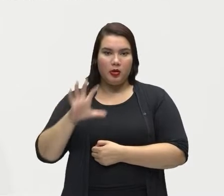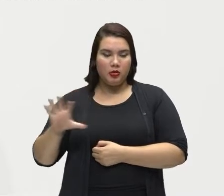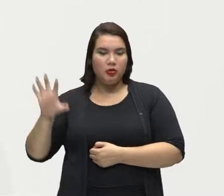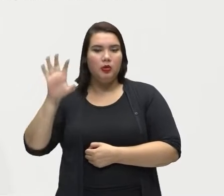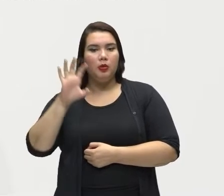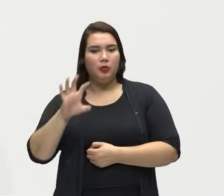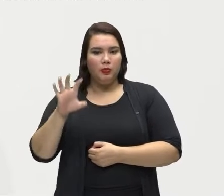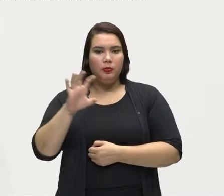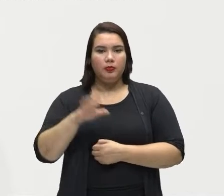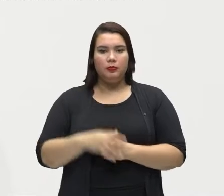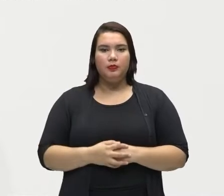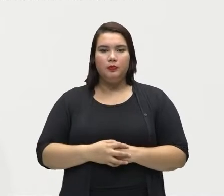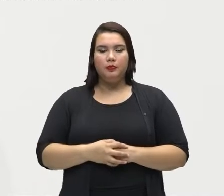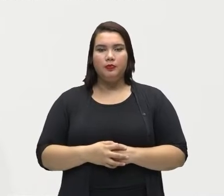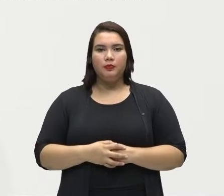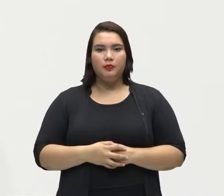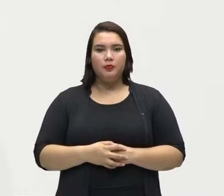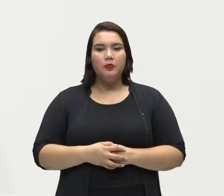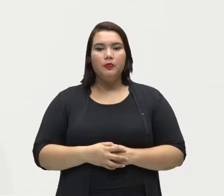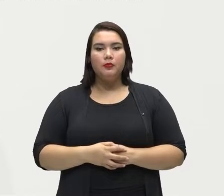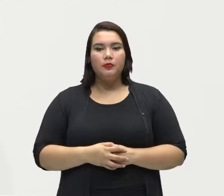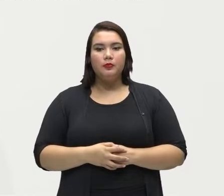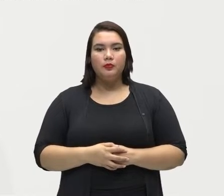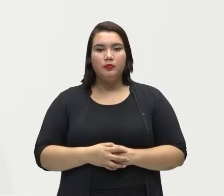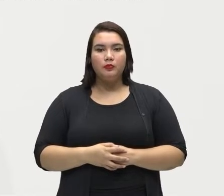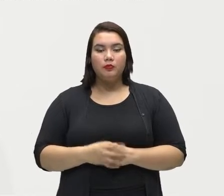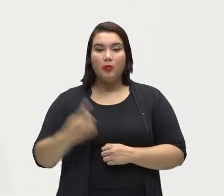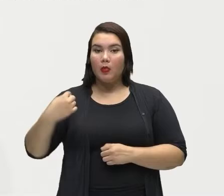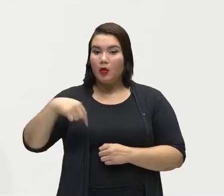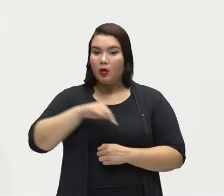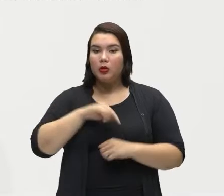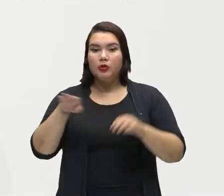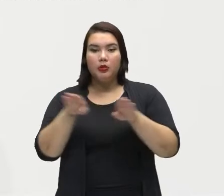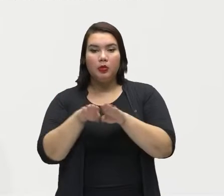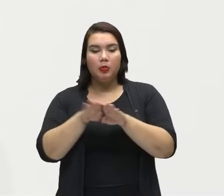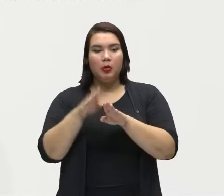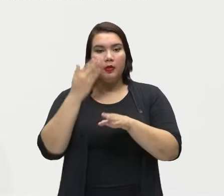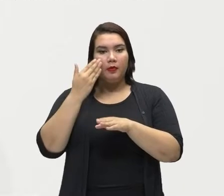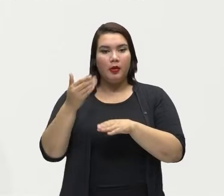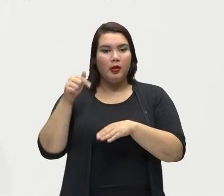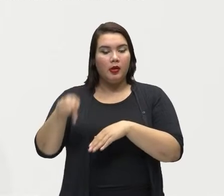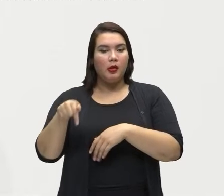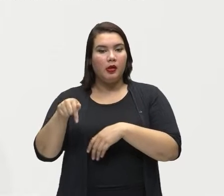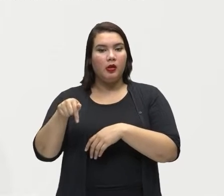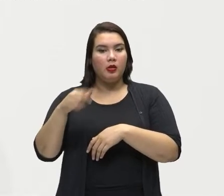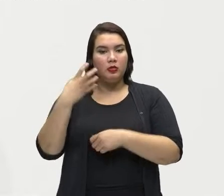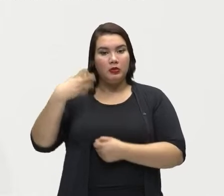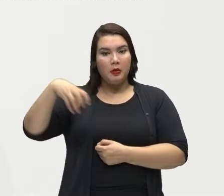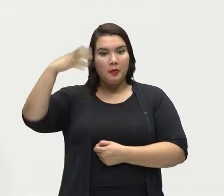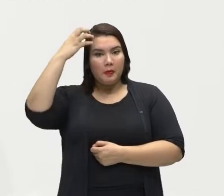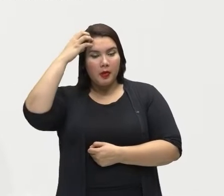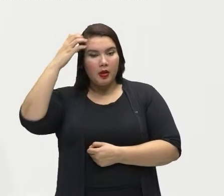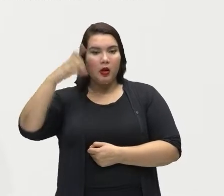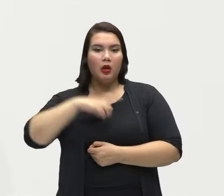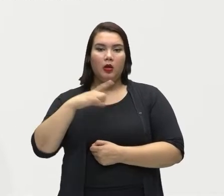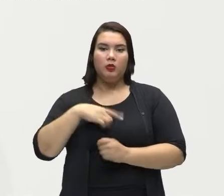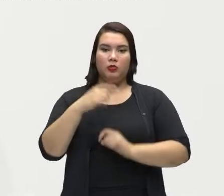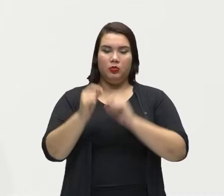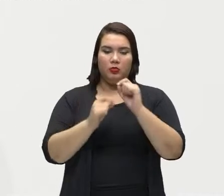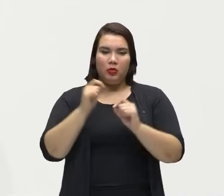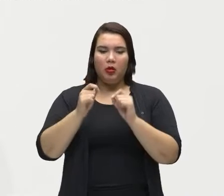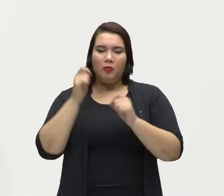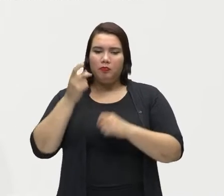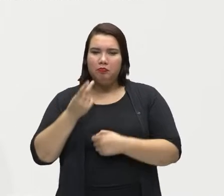que receberia este título, tá? A gente vai ver que o Império de Gana, ele vai se manter isolado durante